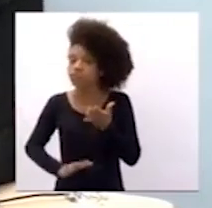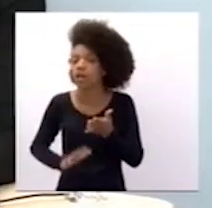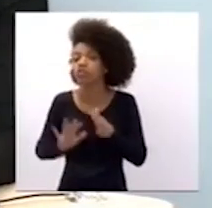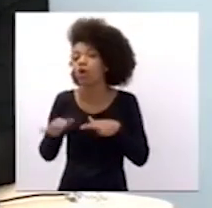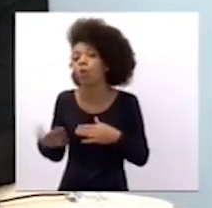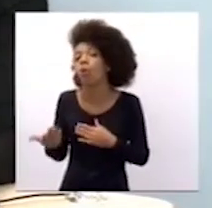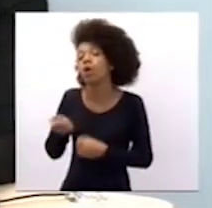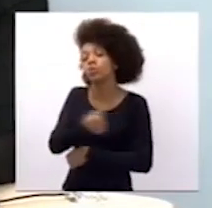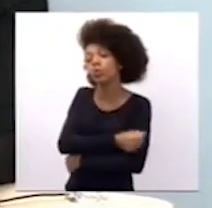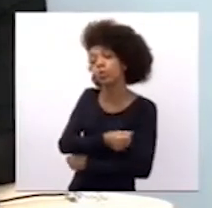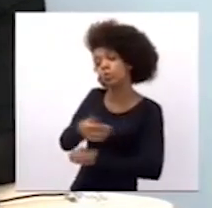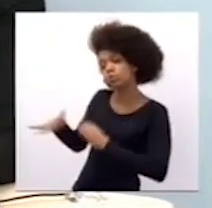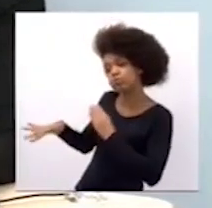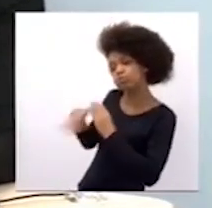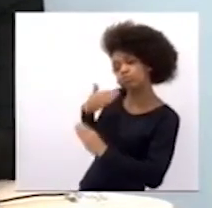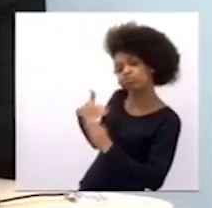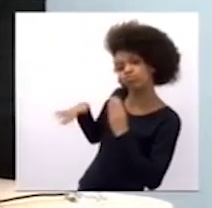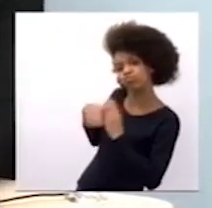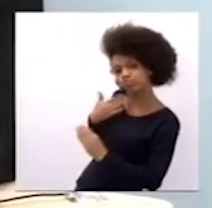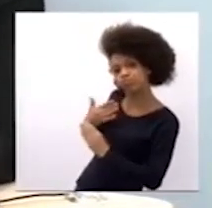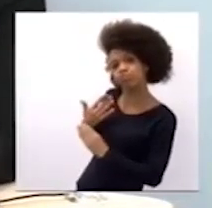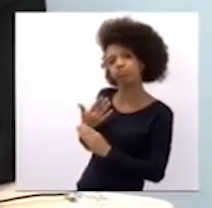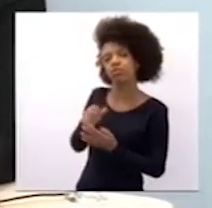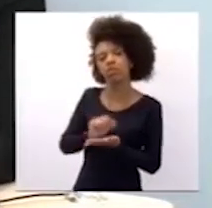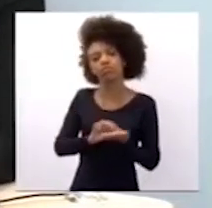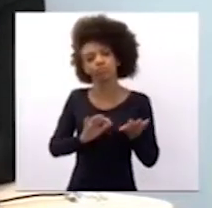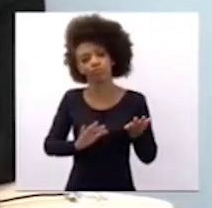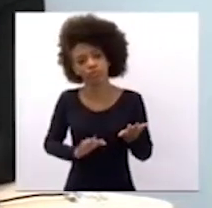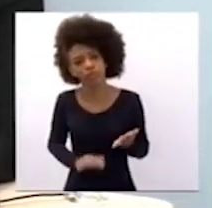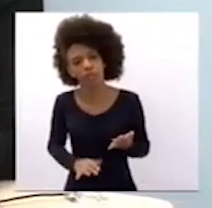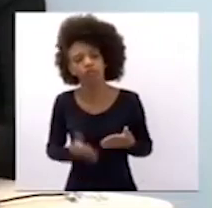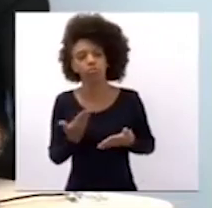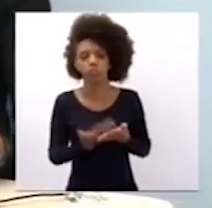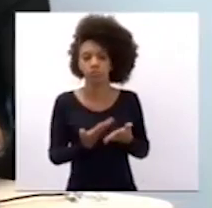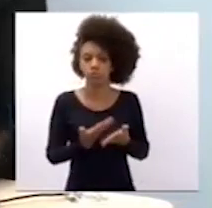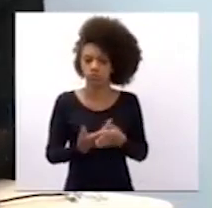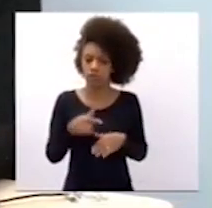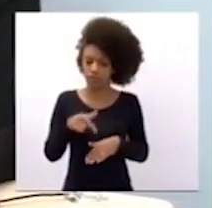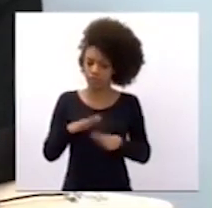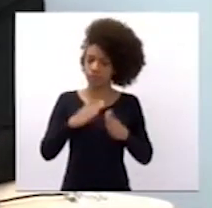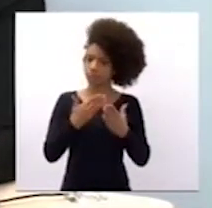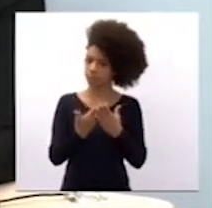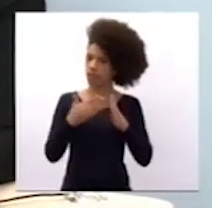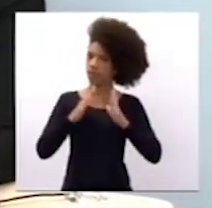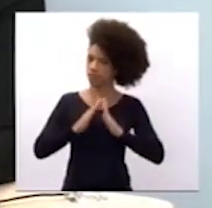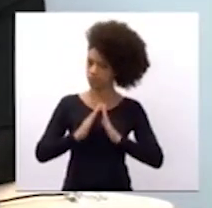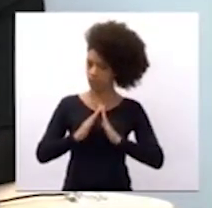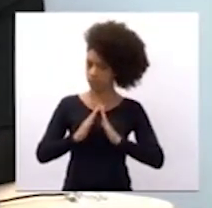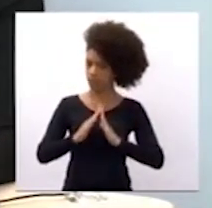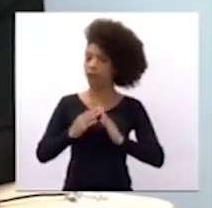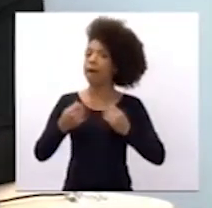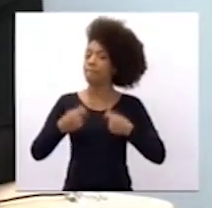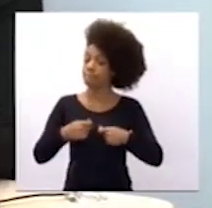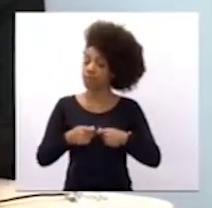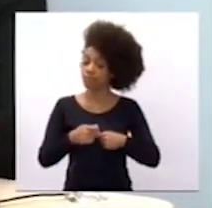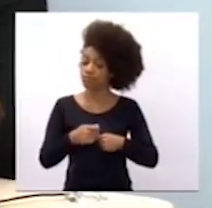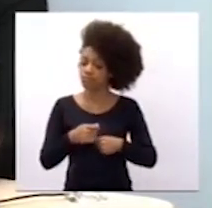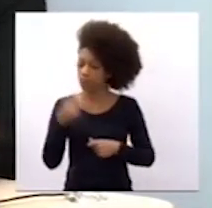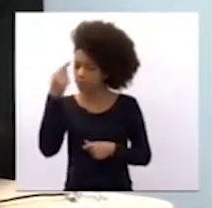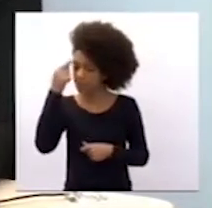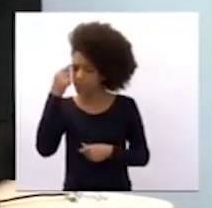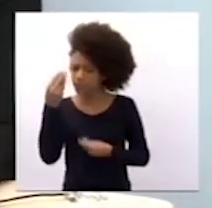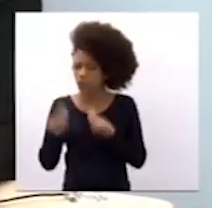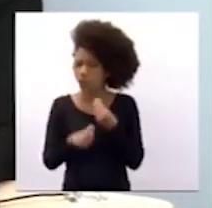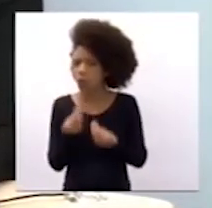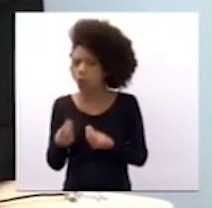o aluno recebe o material, as apostilas para que ele estude em casa, ele também tem que pensar nesse ambiente, né? E como